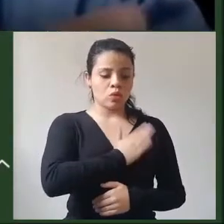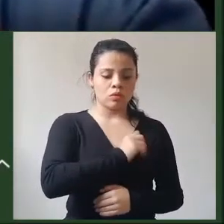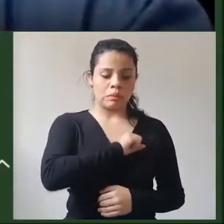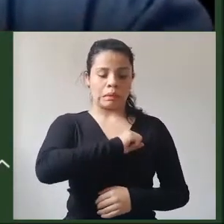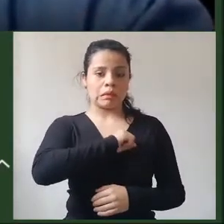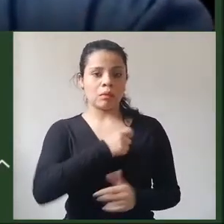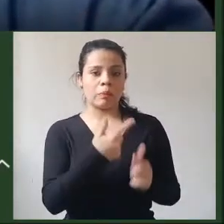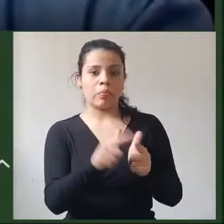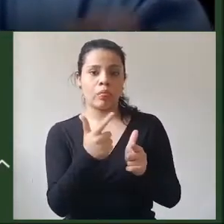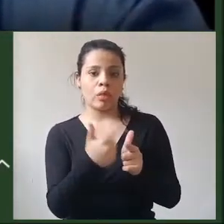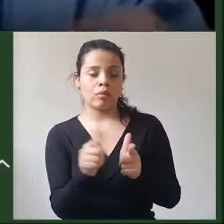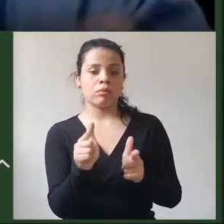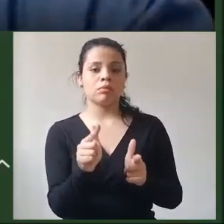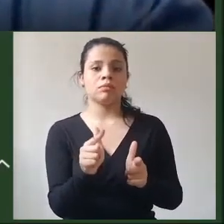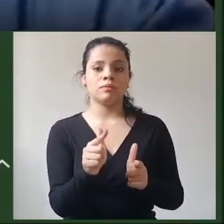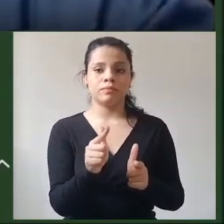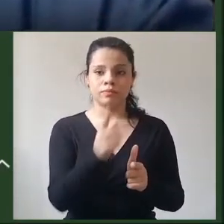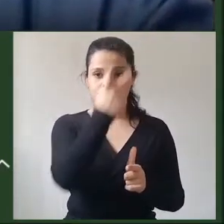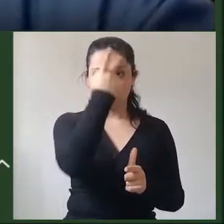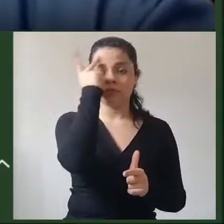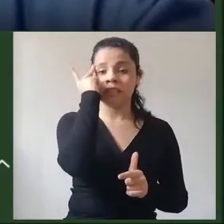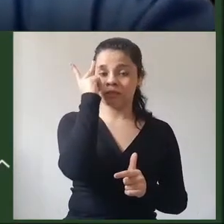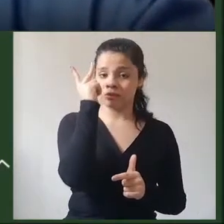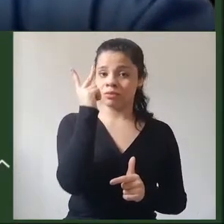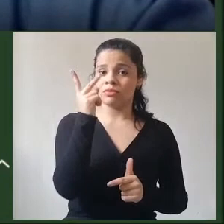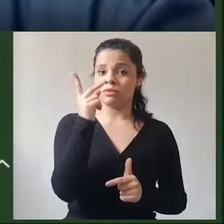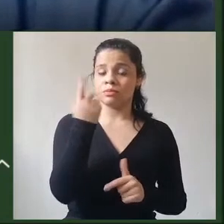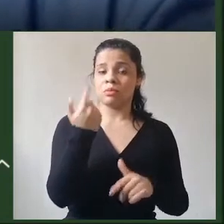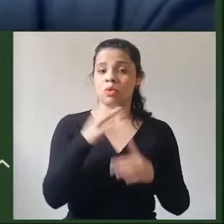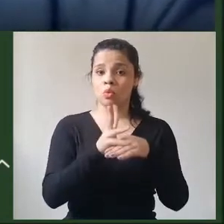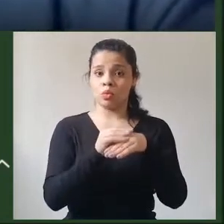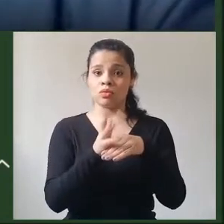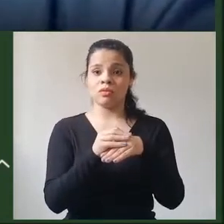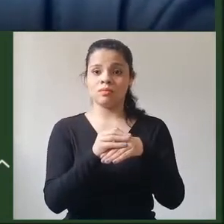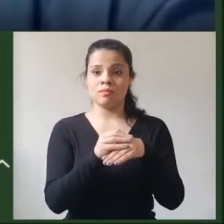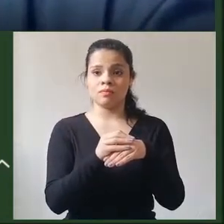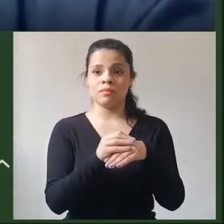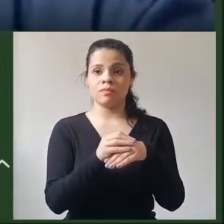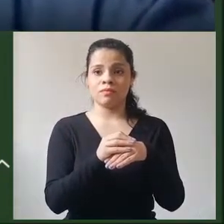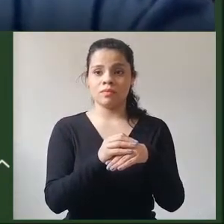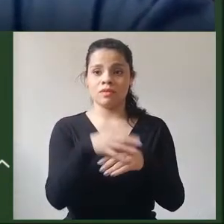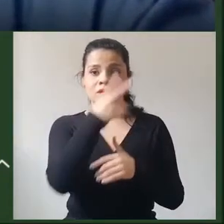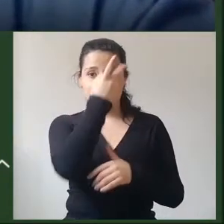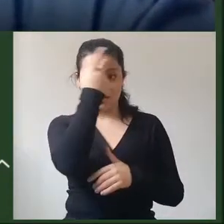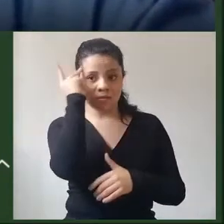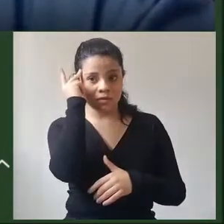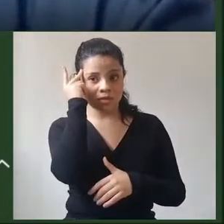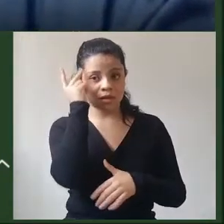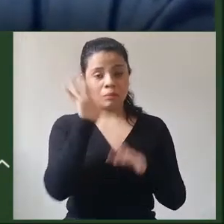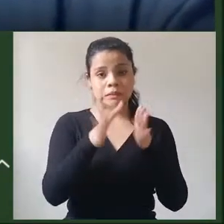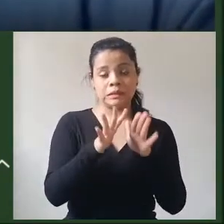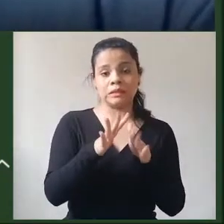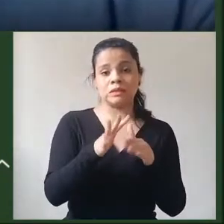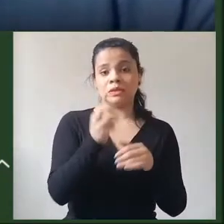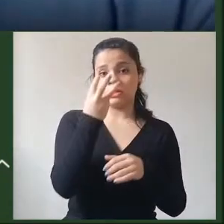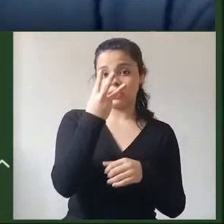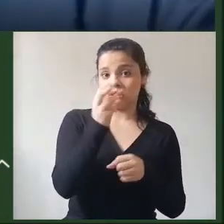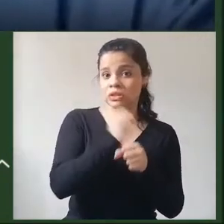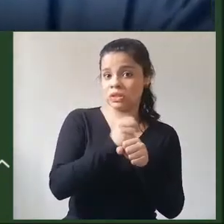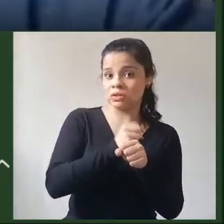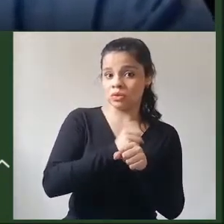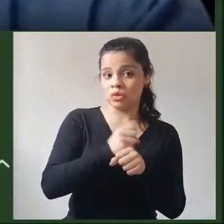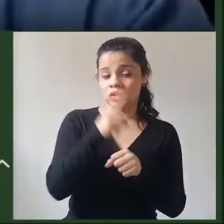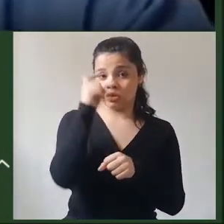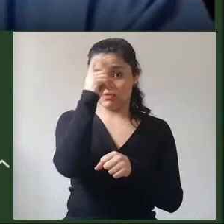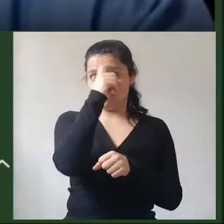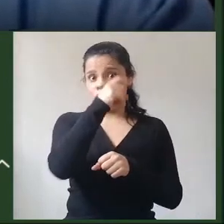pacientes têm problemas cardíacos, pacientes têm kidney stones. Então, quando você tem uma paciente de 93